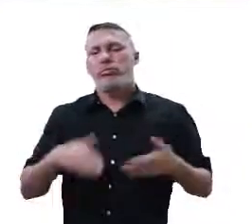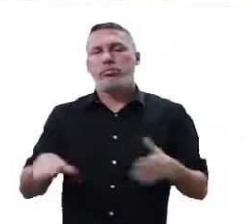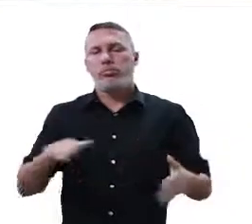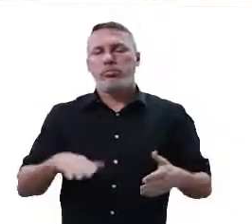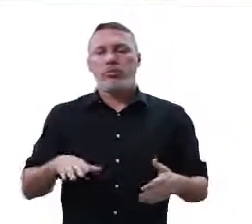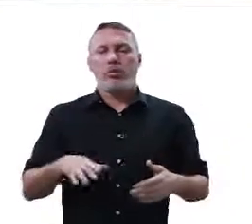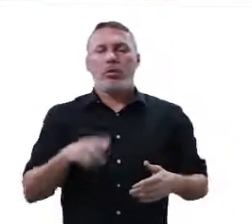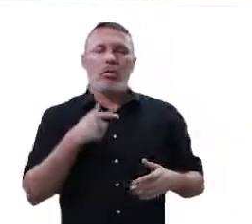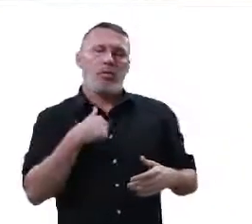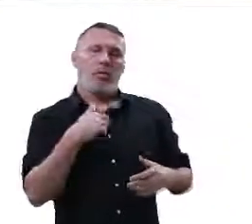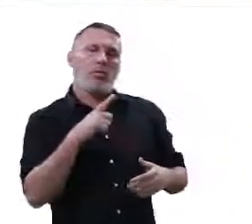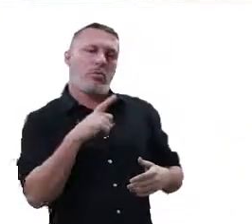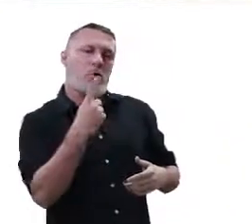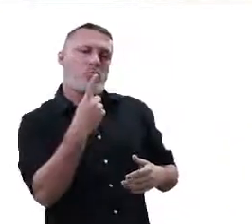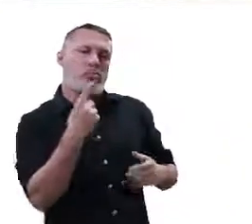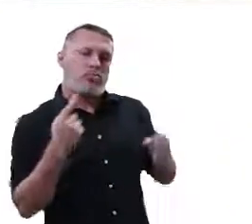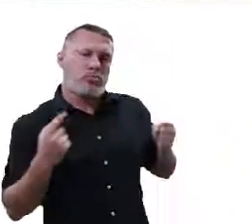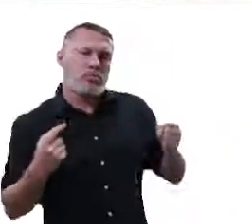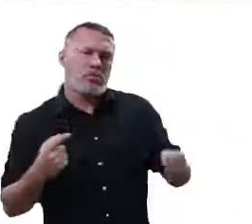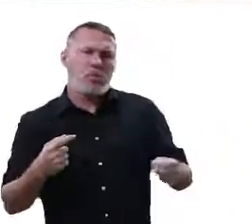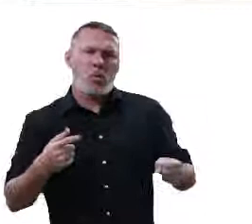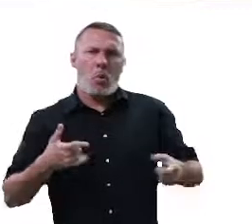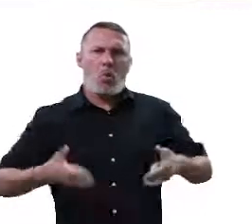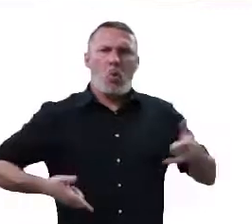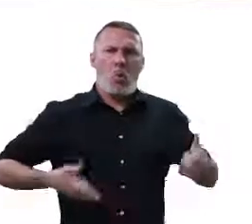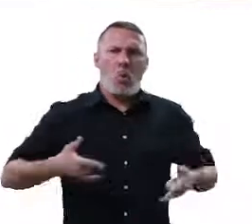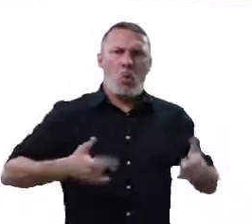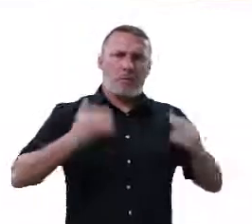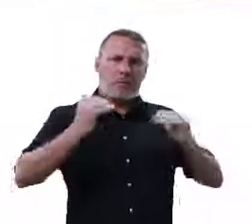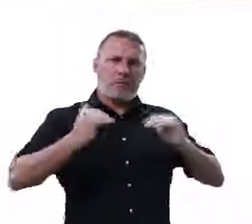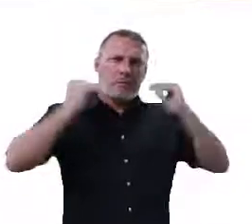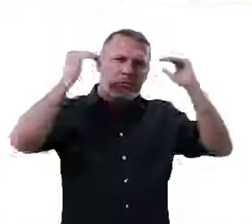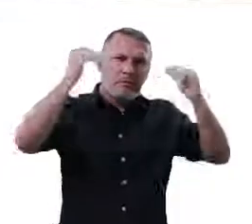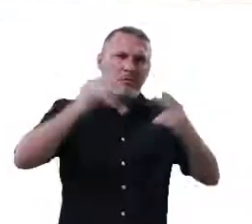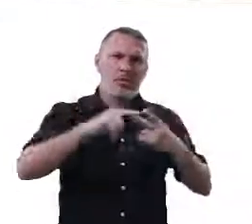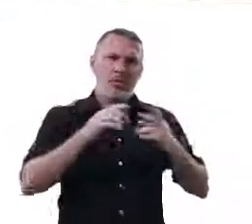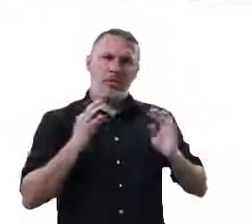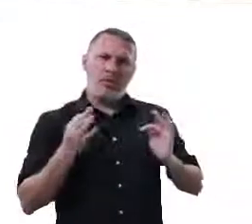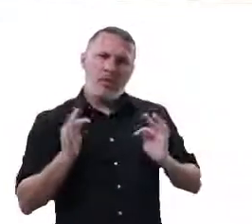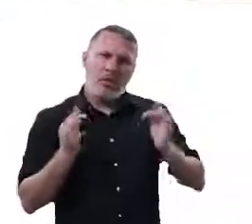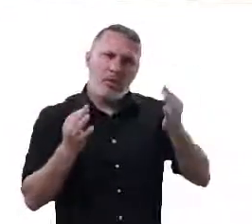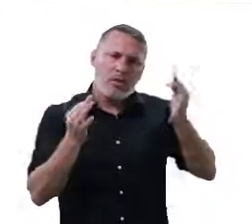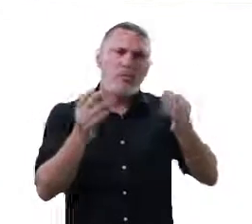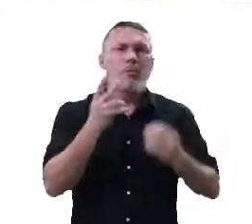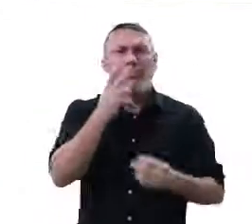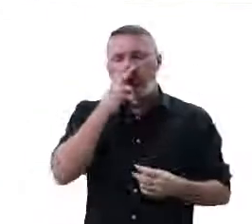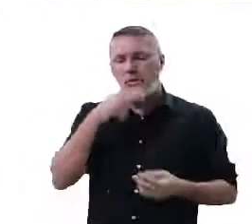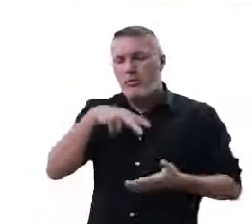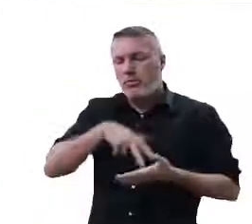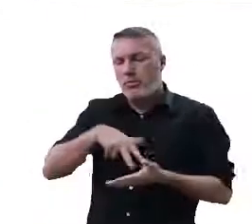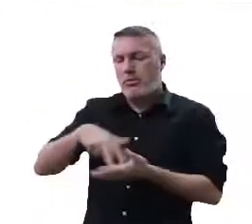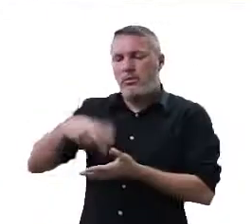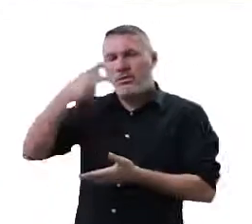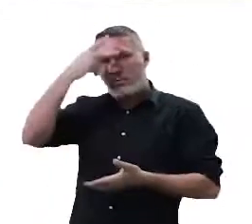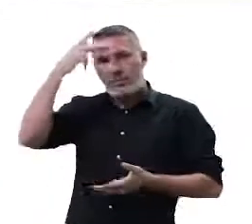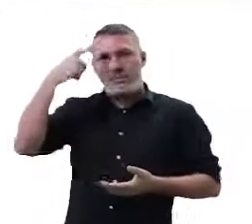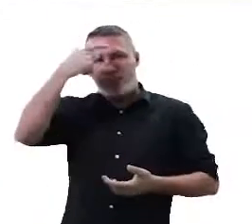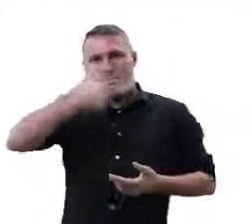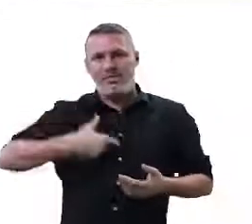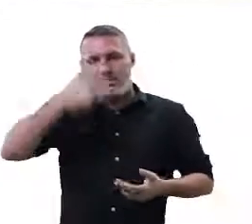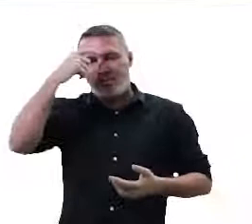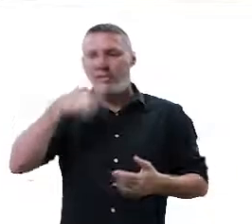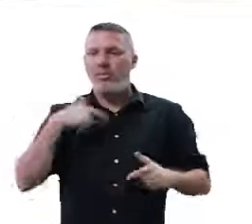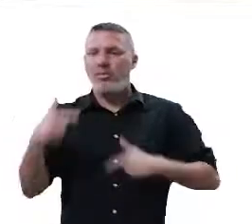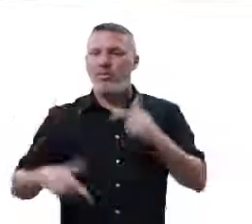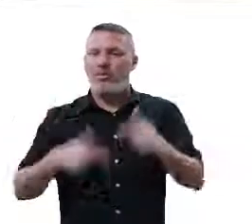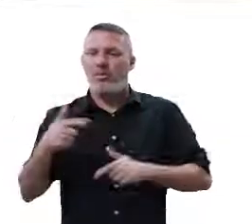introduza máquinas mais sofisticadas, né, robôs, computadores, e isso faz, por exemplo, com que